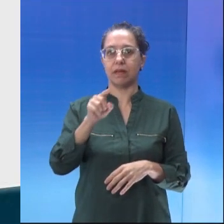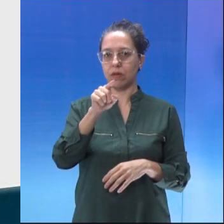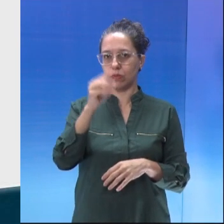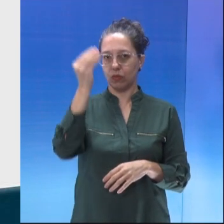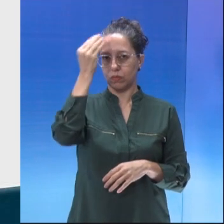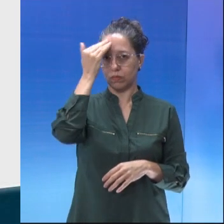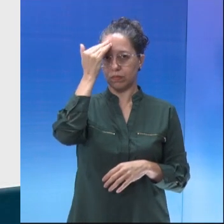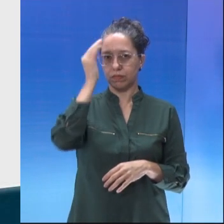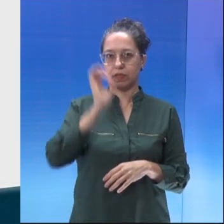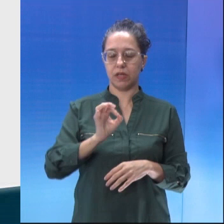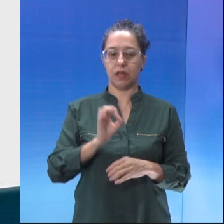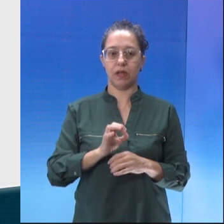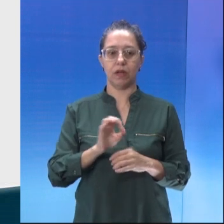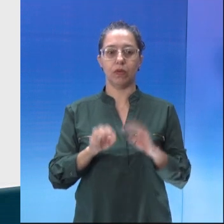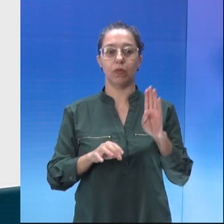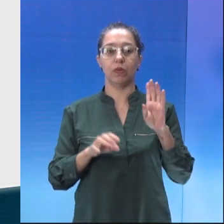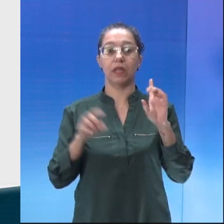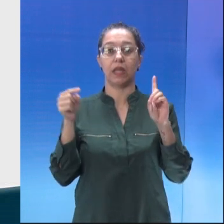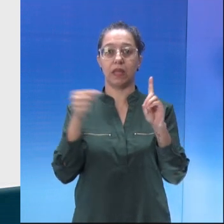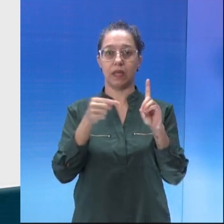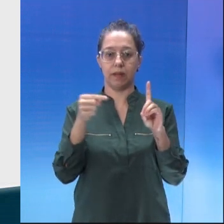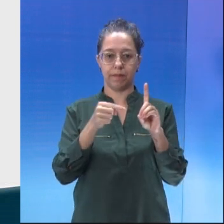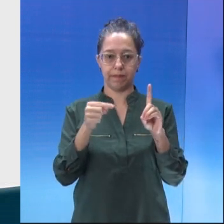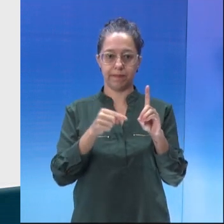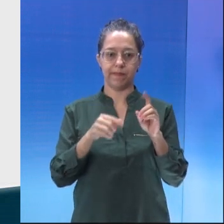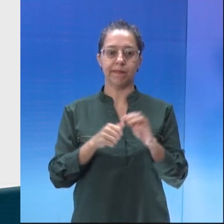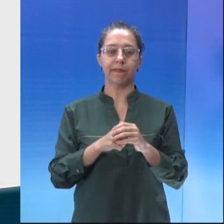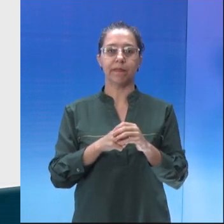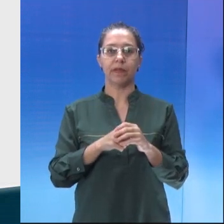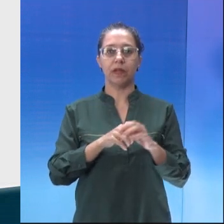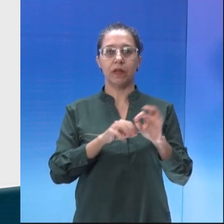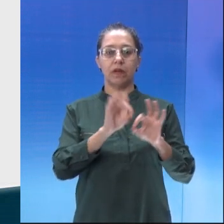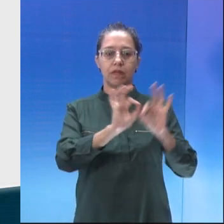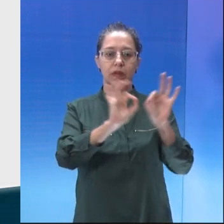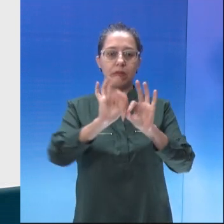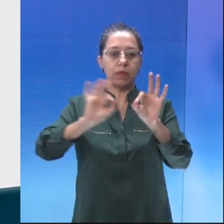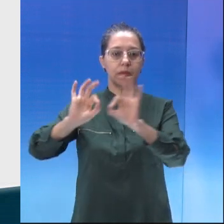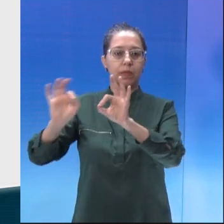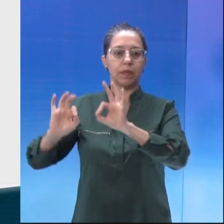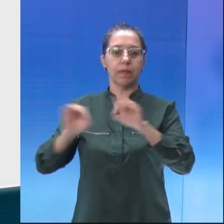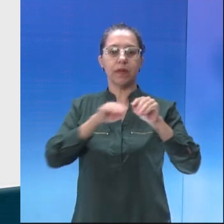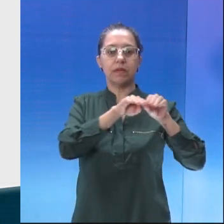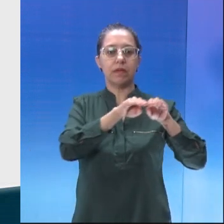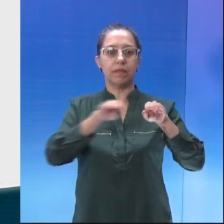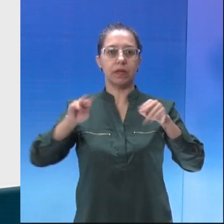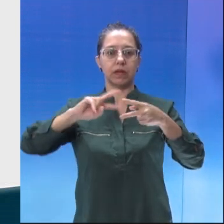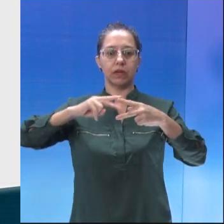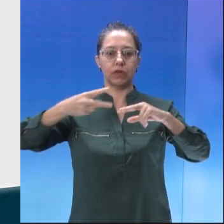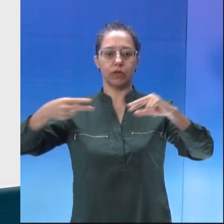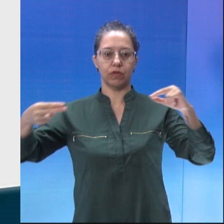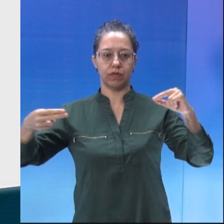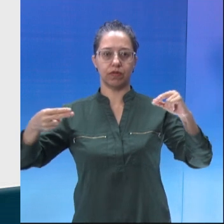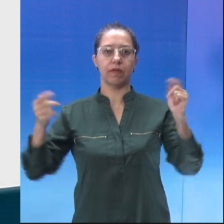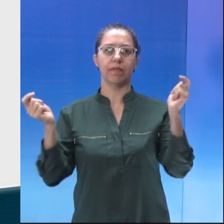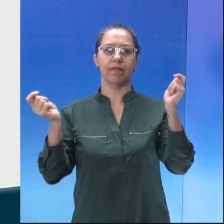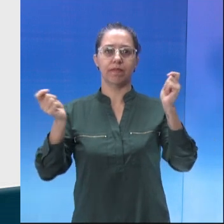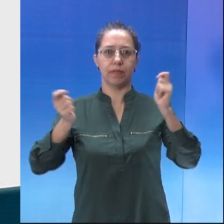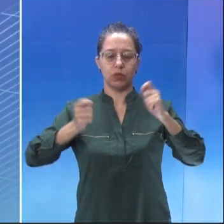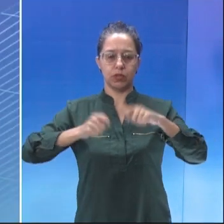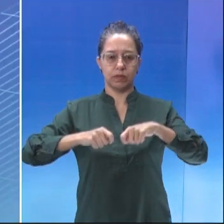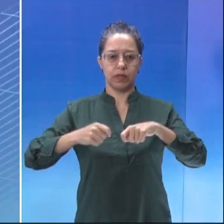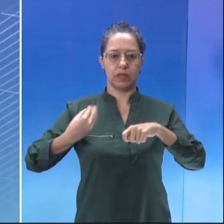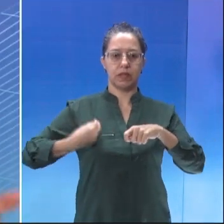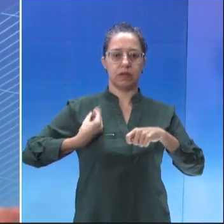D, manutenção da estabilidade genética, favorecendo a longevidade.